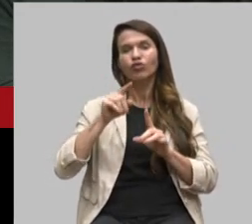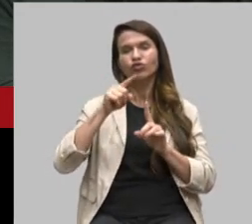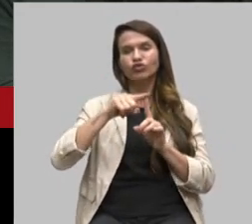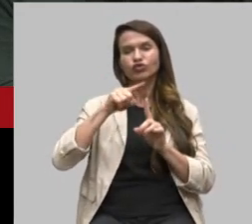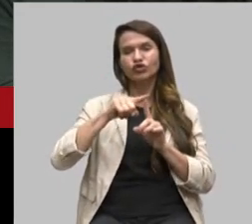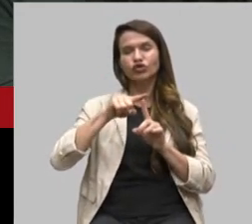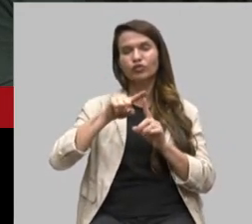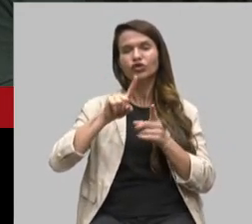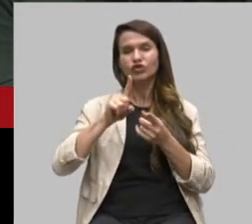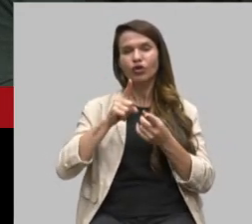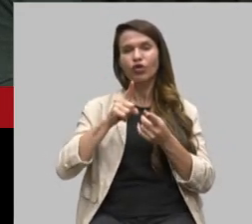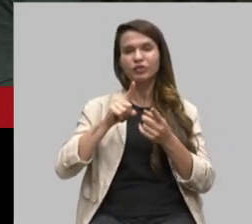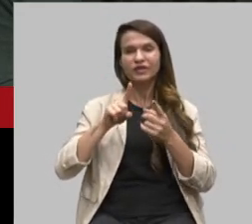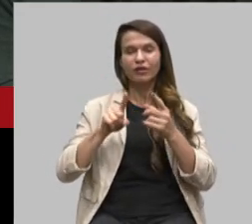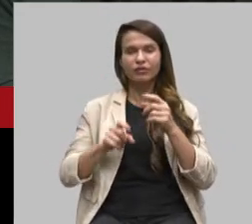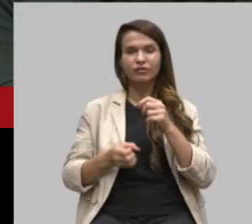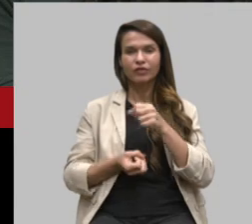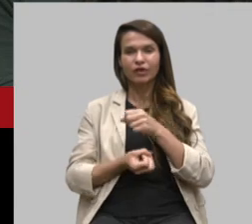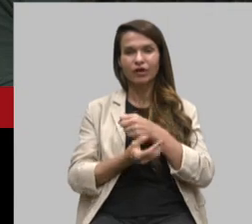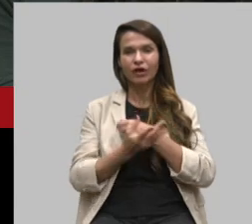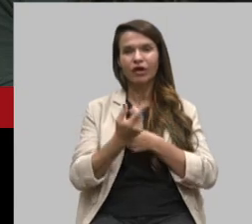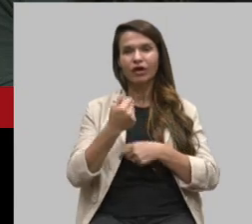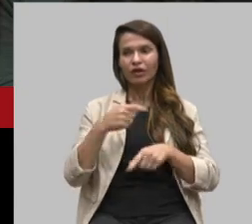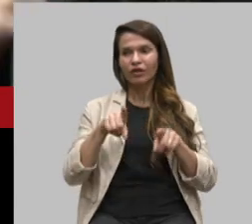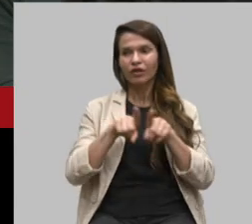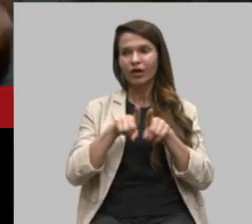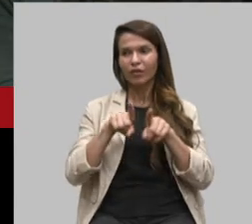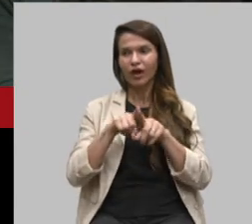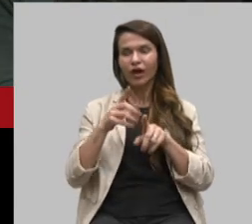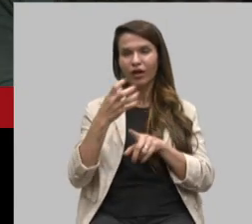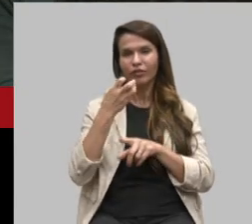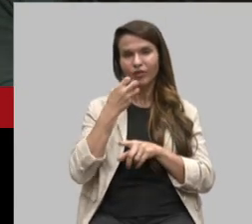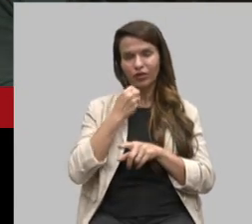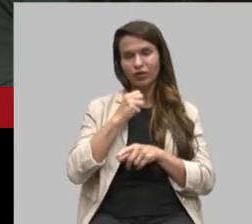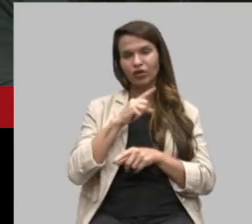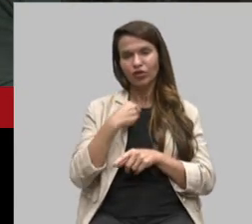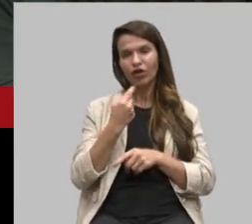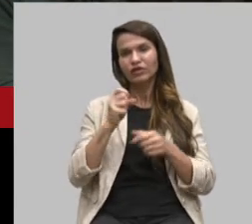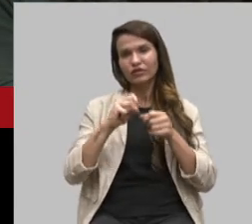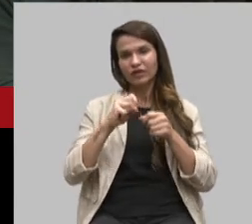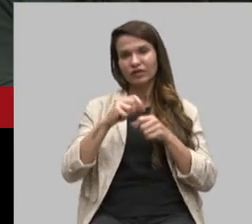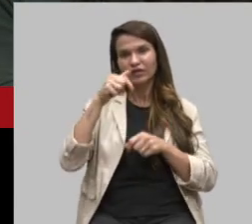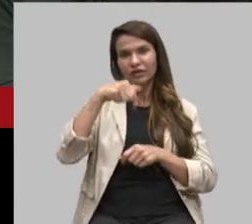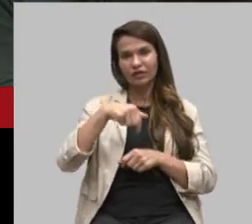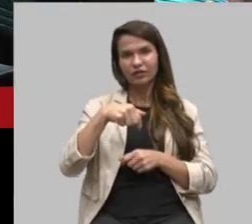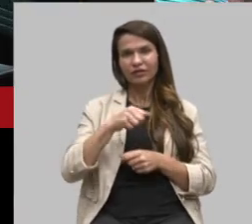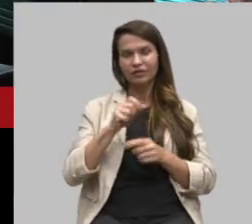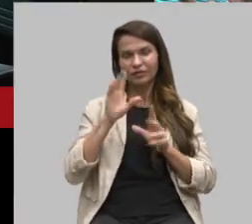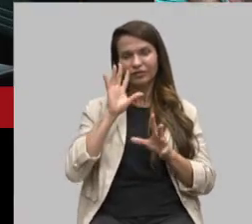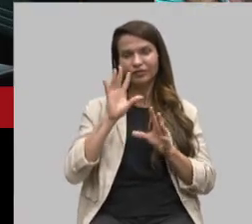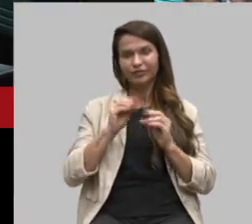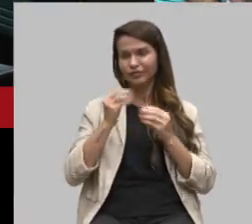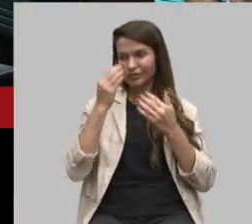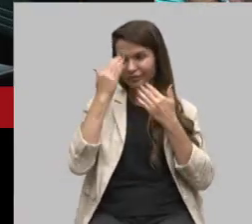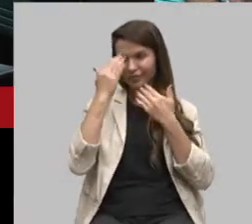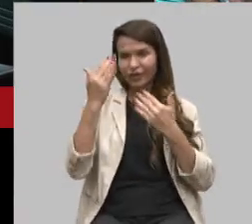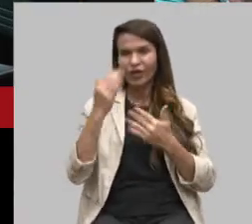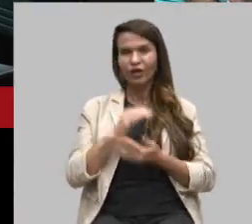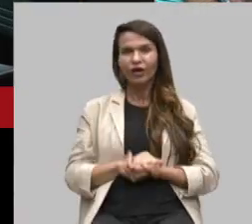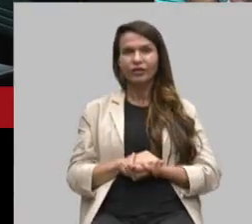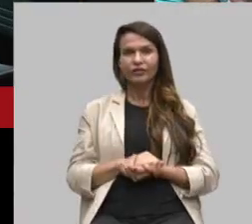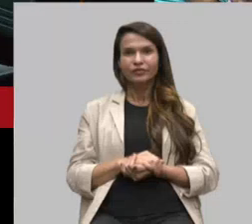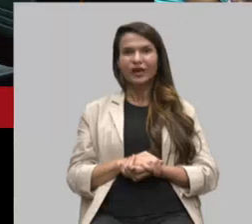sim algo que nos traga benefícios Como que o que nós fazemos aqui é isso obrigada obrigada